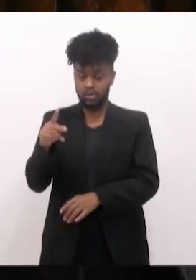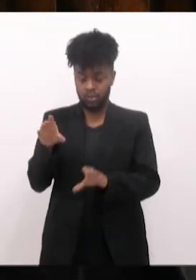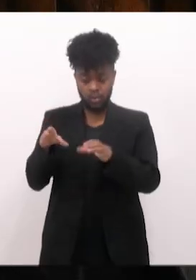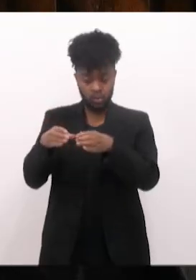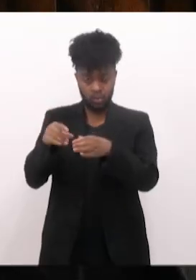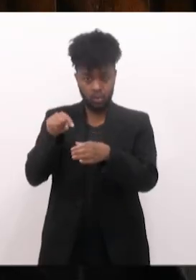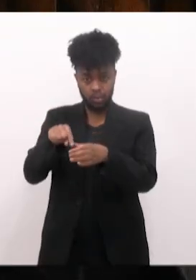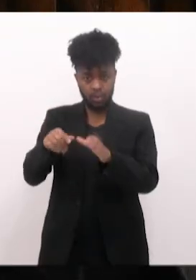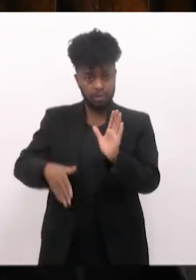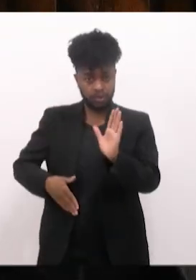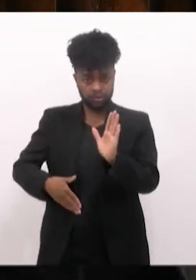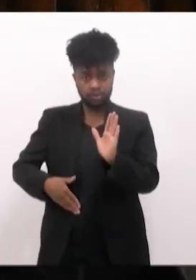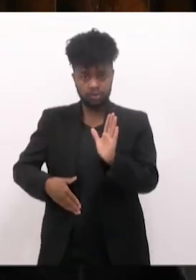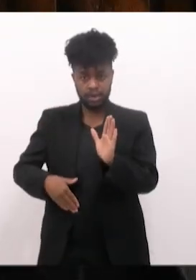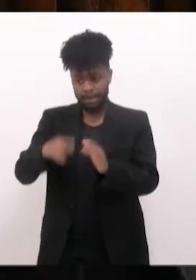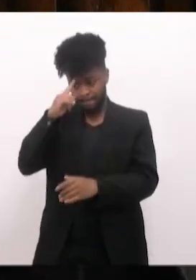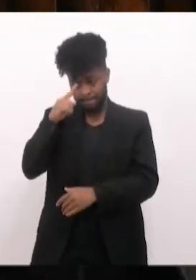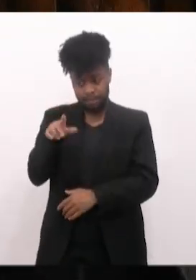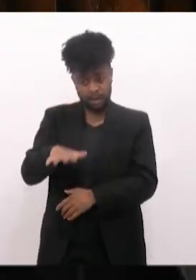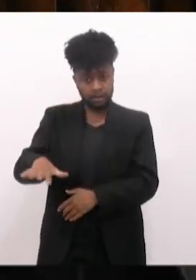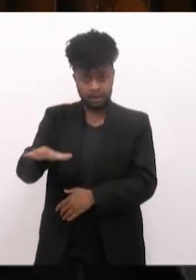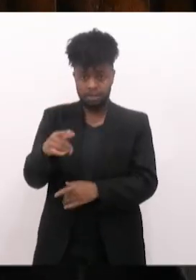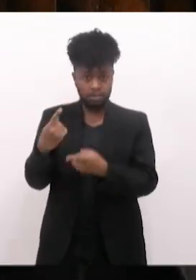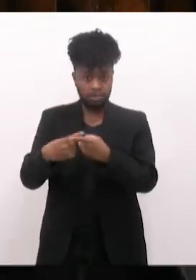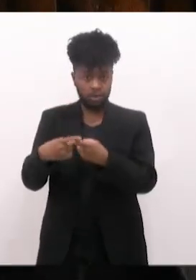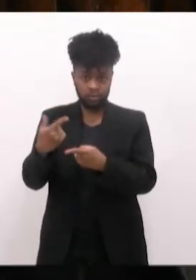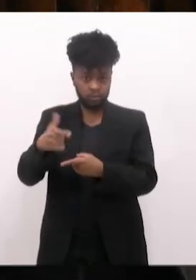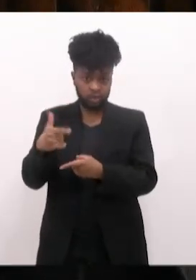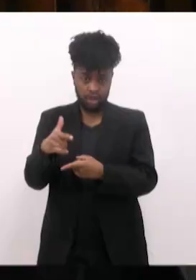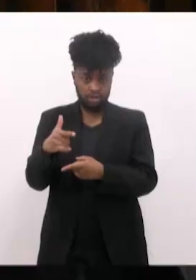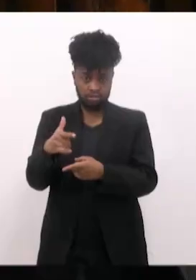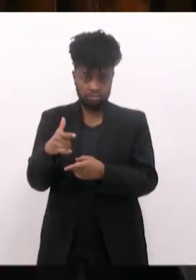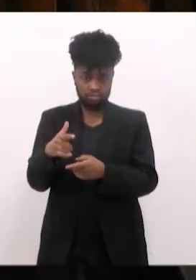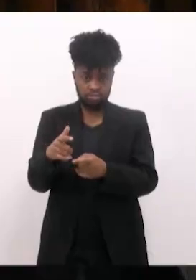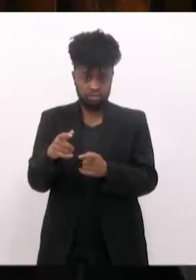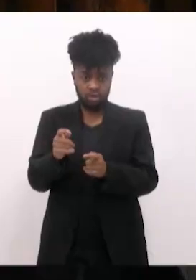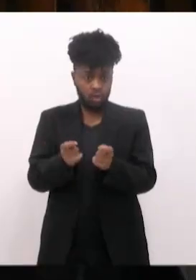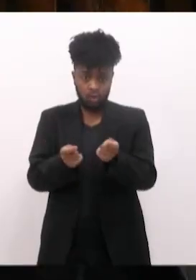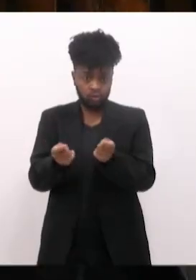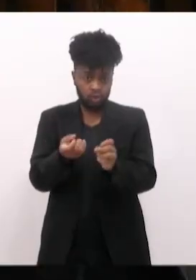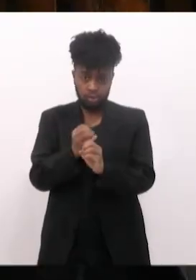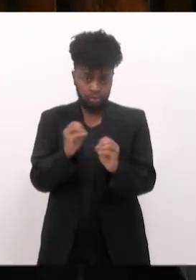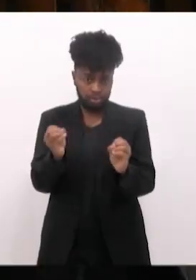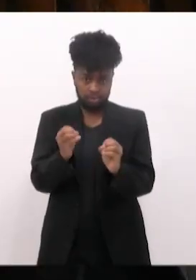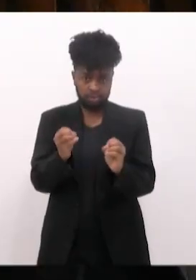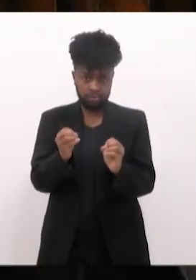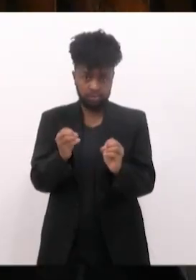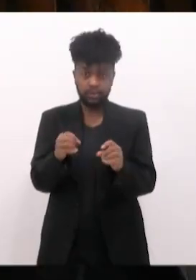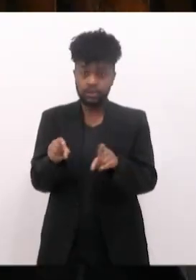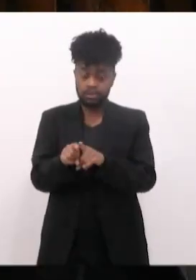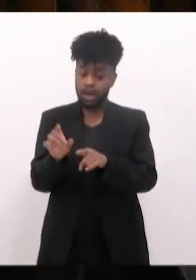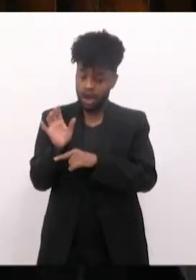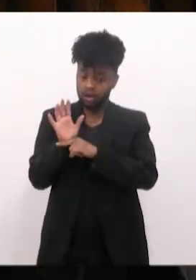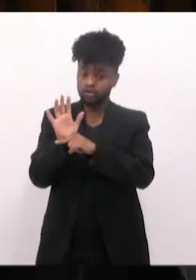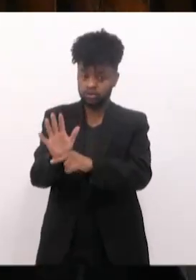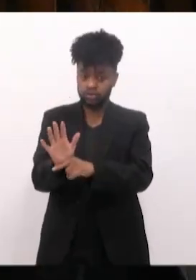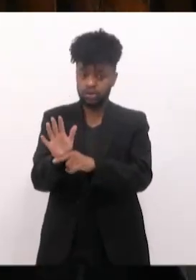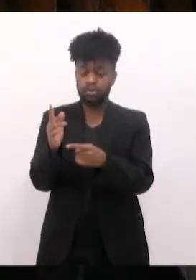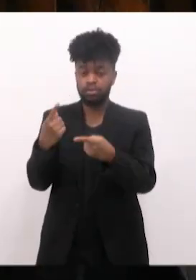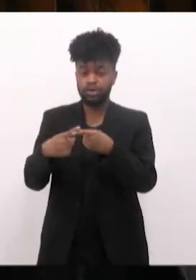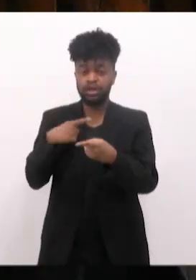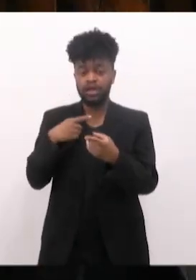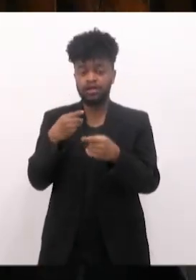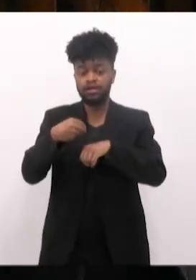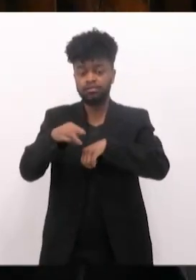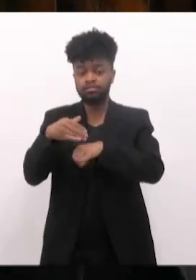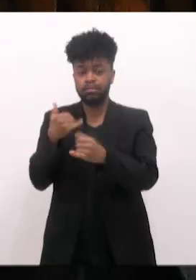que manda ali porque não tem comando no 15º, estava ajudando conforme as informações que